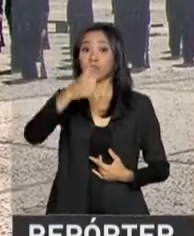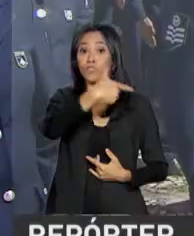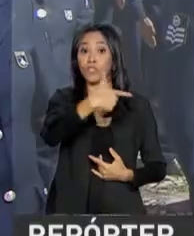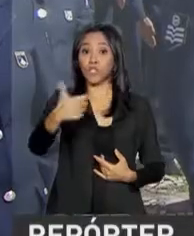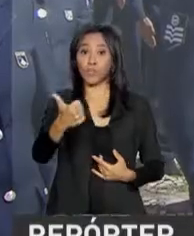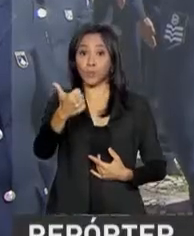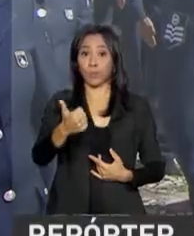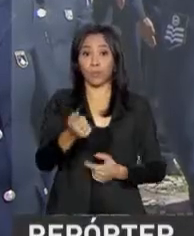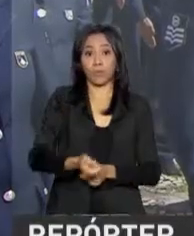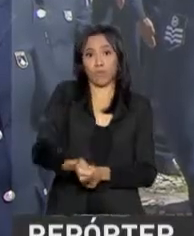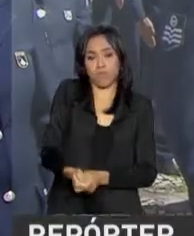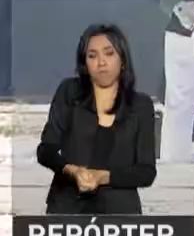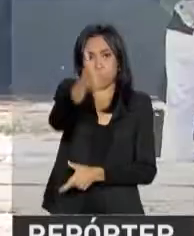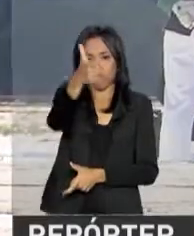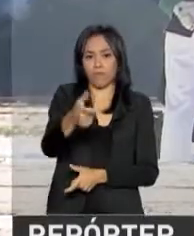de canhão